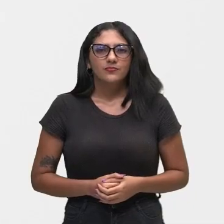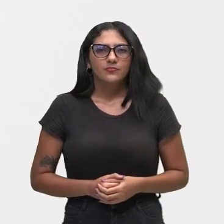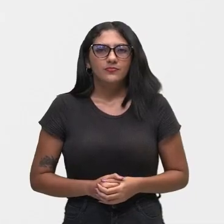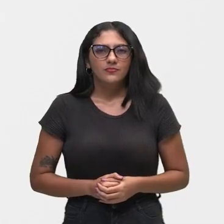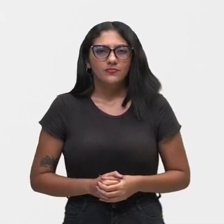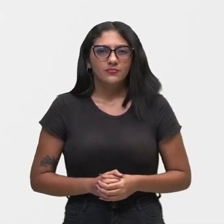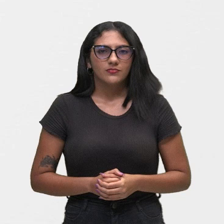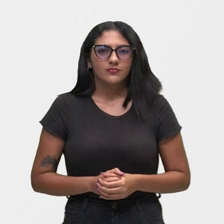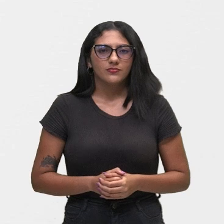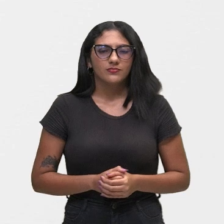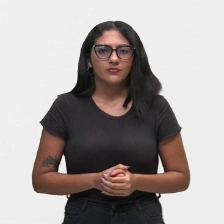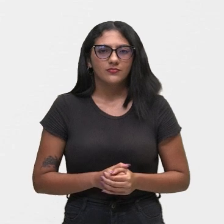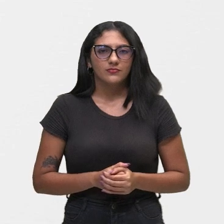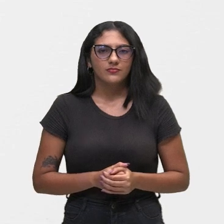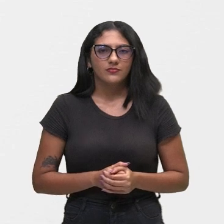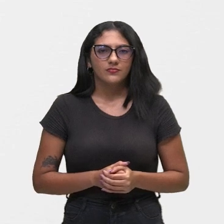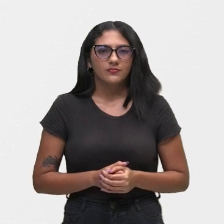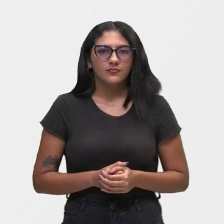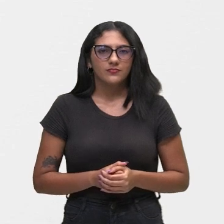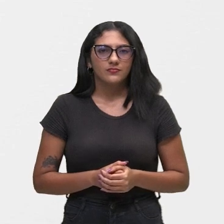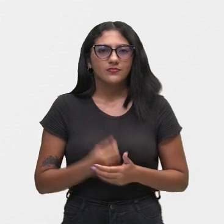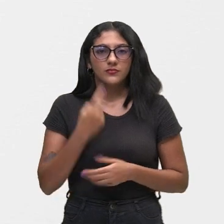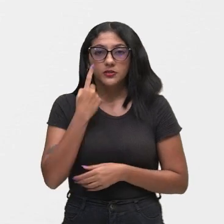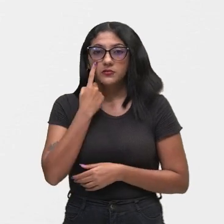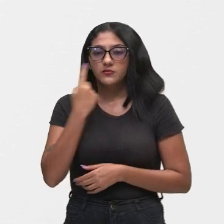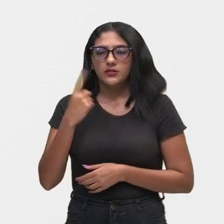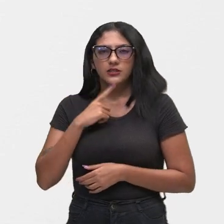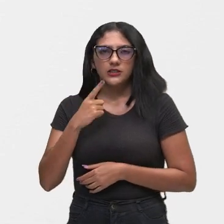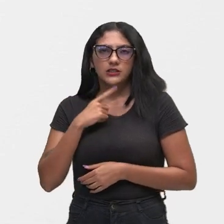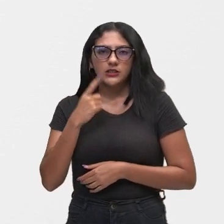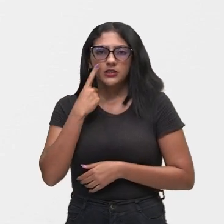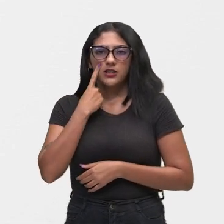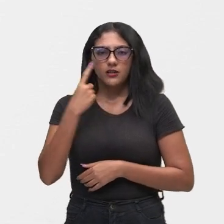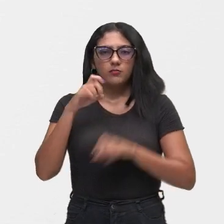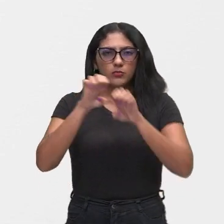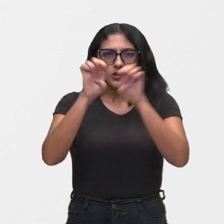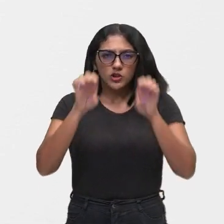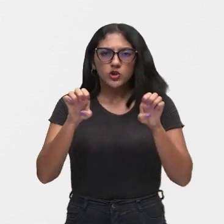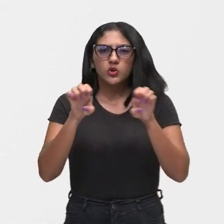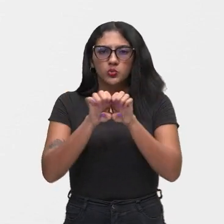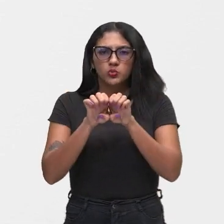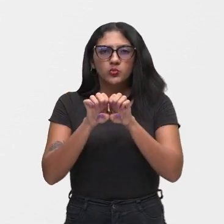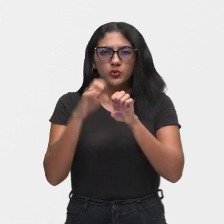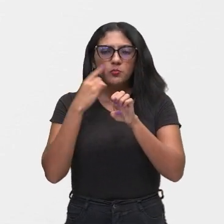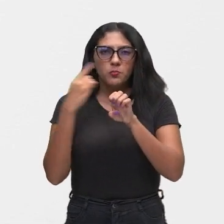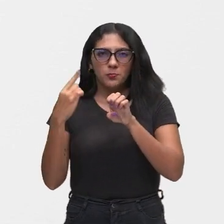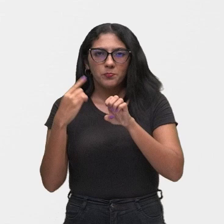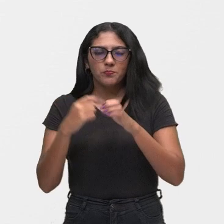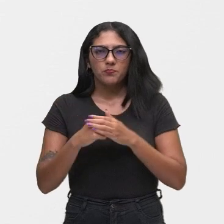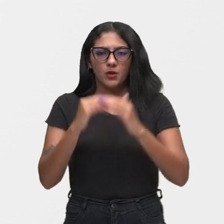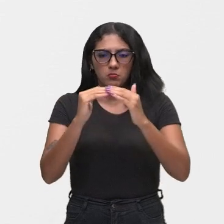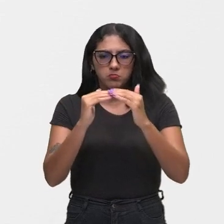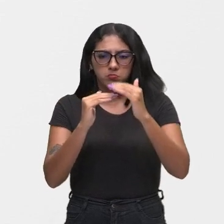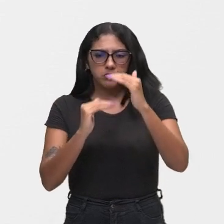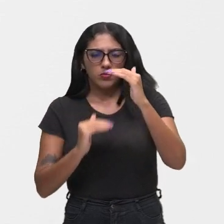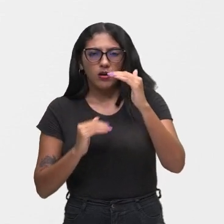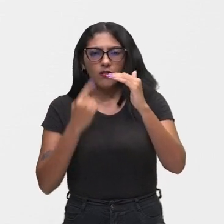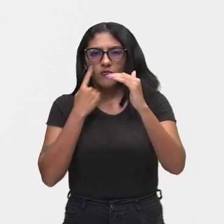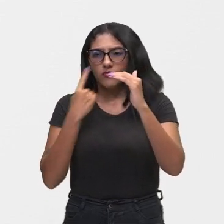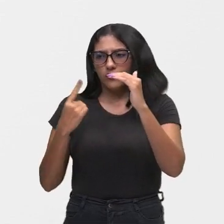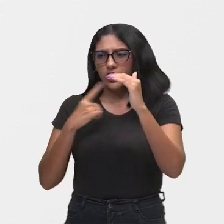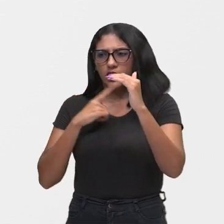Muito rápida, né, mas tem ali um foguinho embaixo, tá? Vocês estão vendo aí uma leve